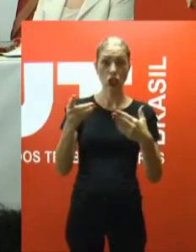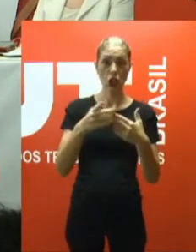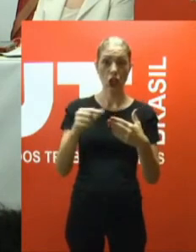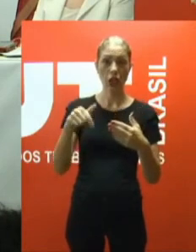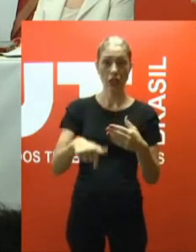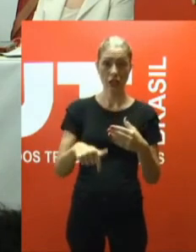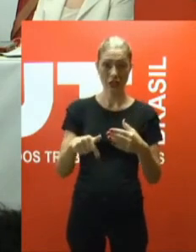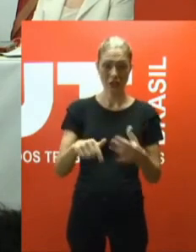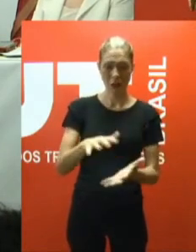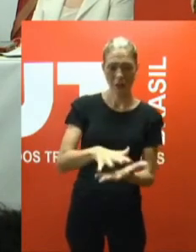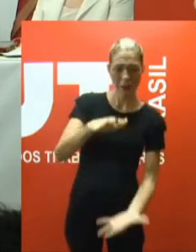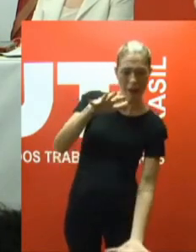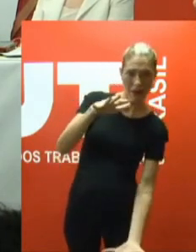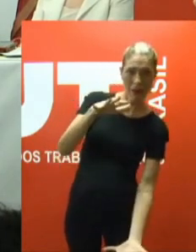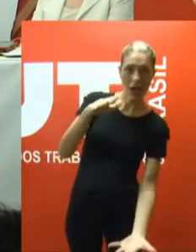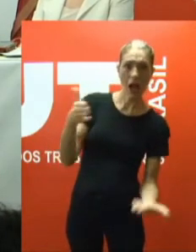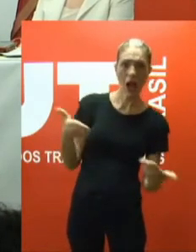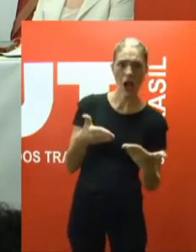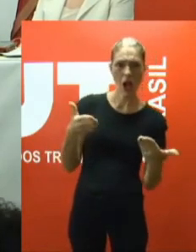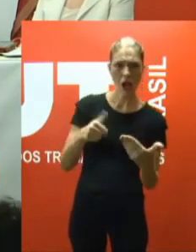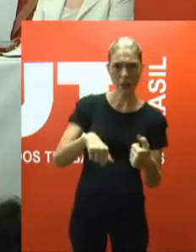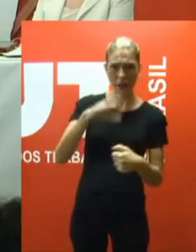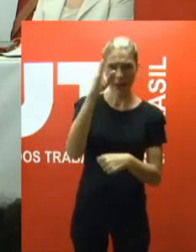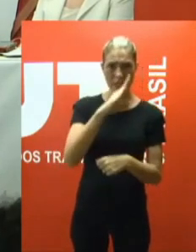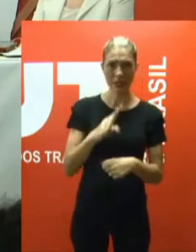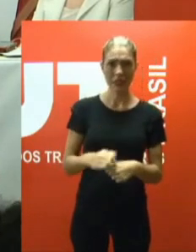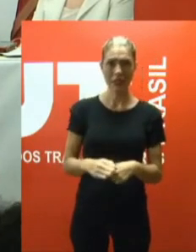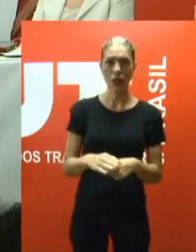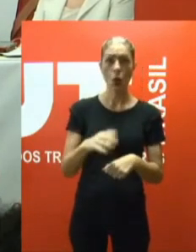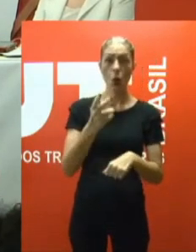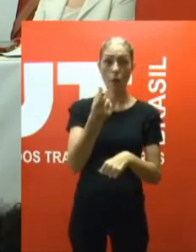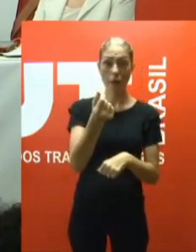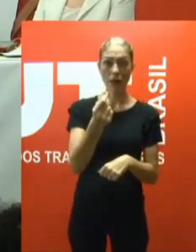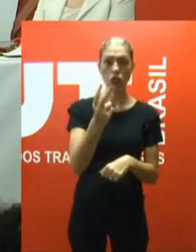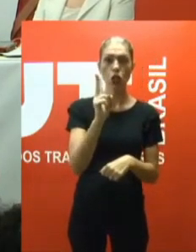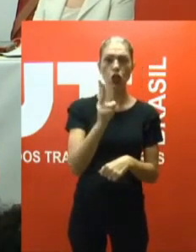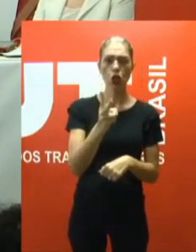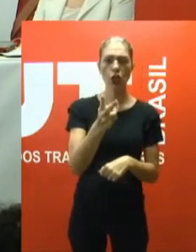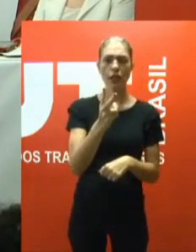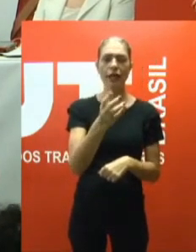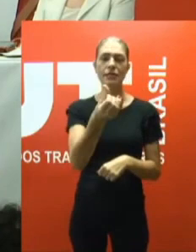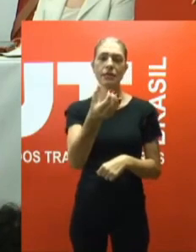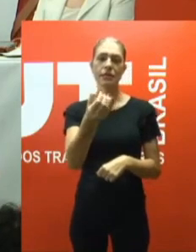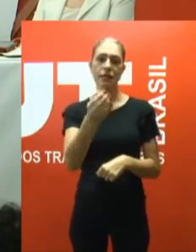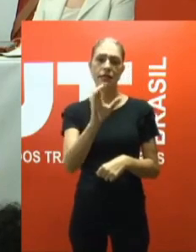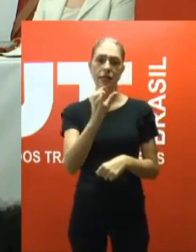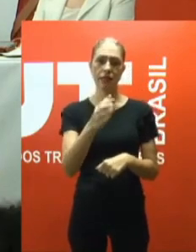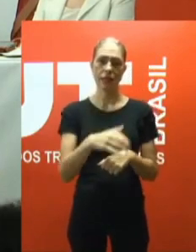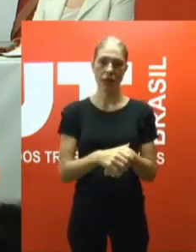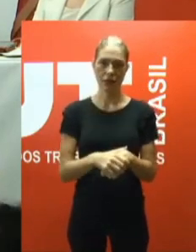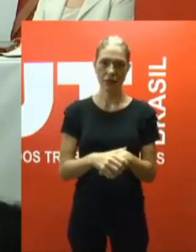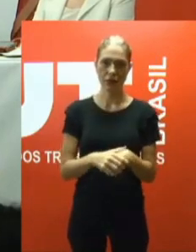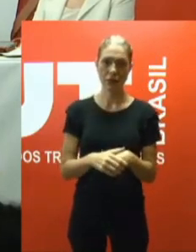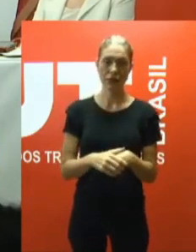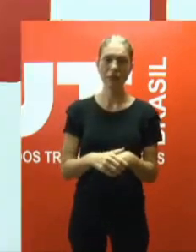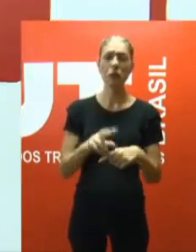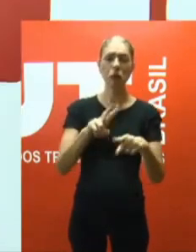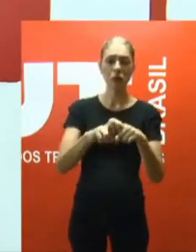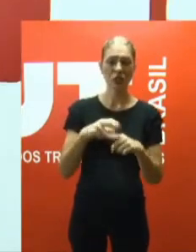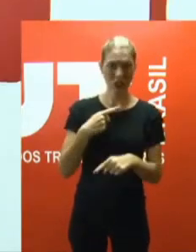aqui no Brasil o preço da gasolina era apenas R$ 2,60. É por isso que eu costumo